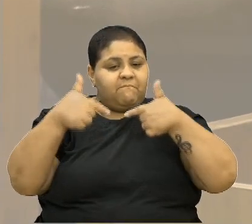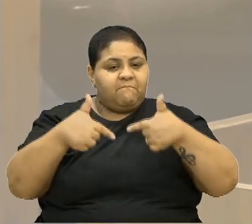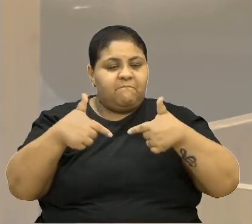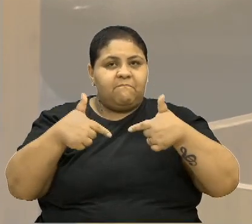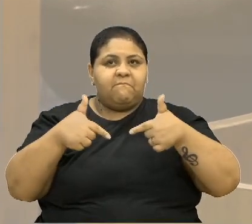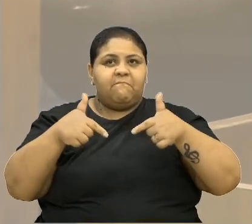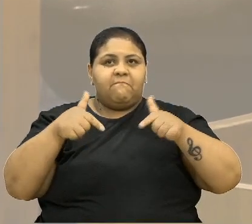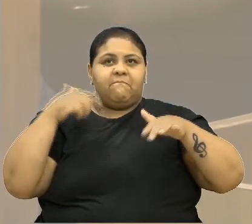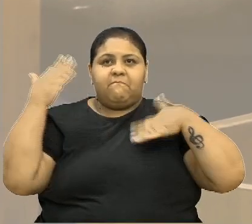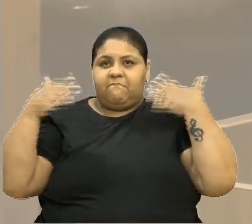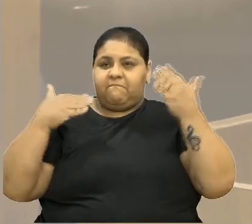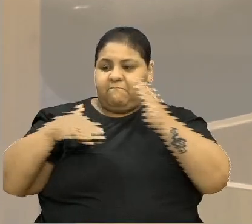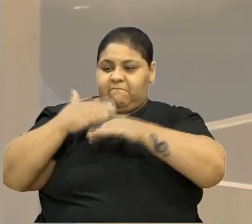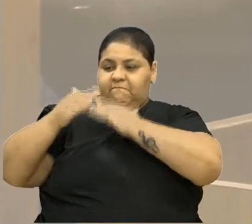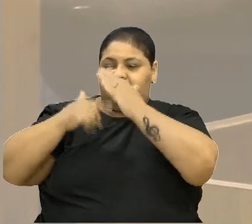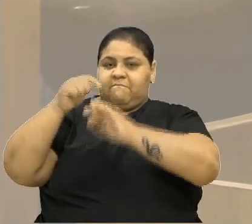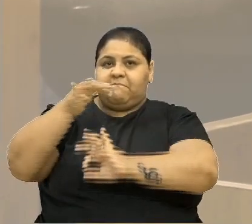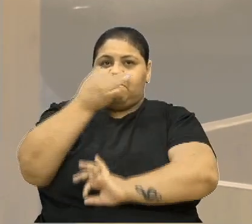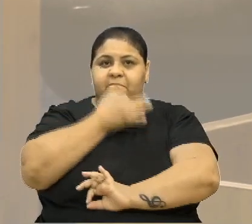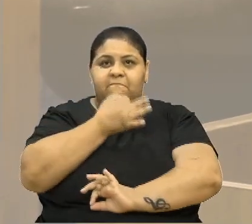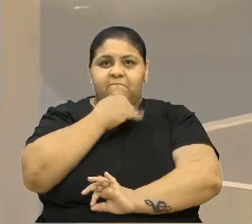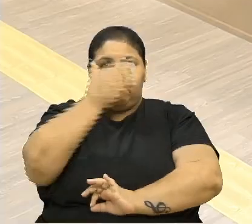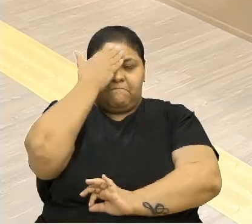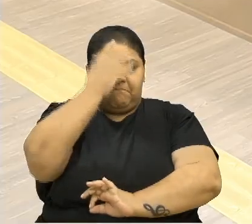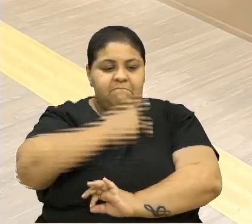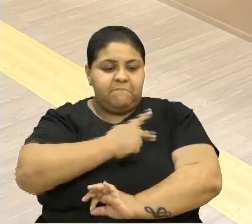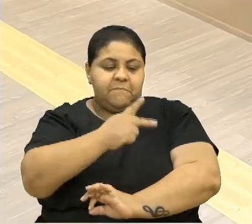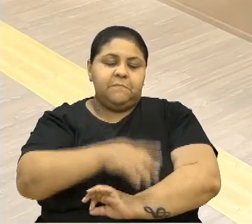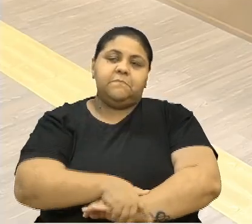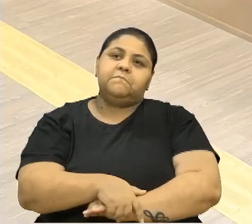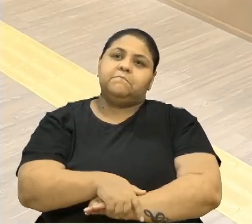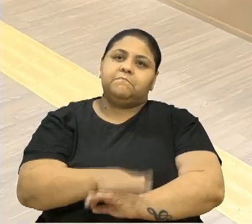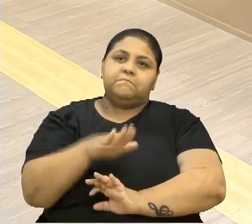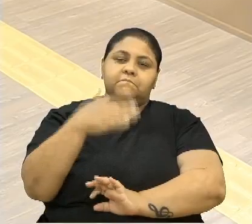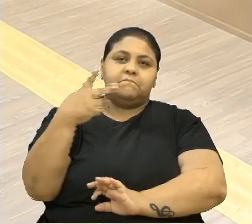que vão evoluir e muito em Caxias do Sul. Obrigado, senhor presidente. Obrigado. Próximo vereador inscrito, vereador